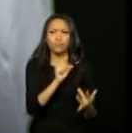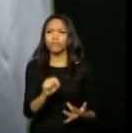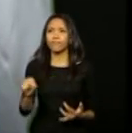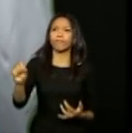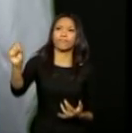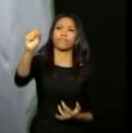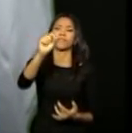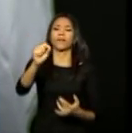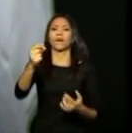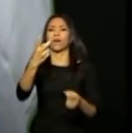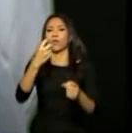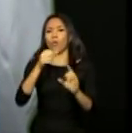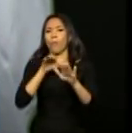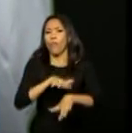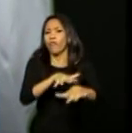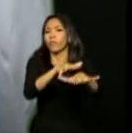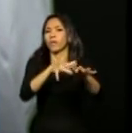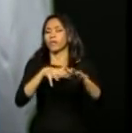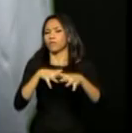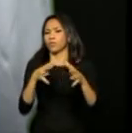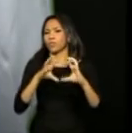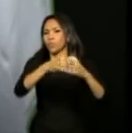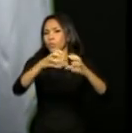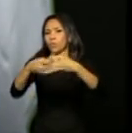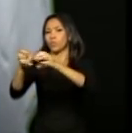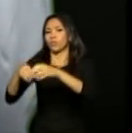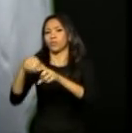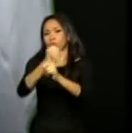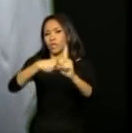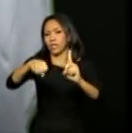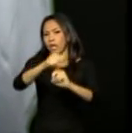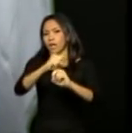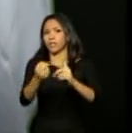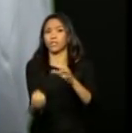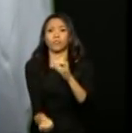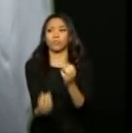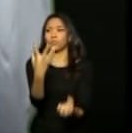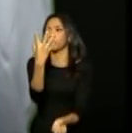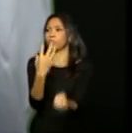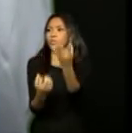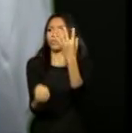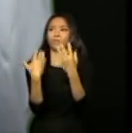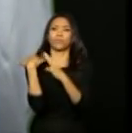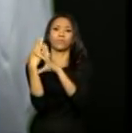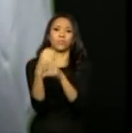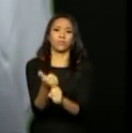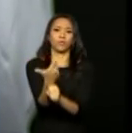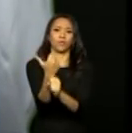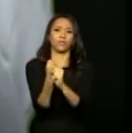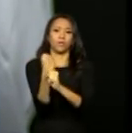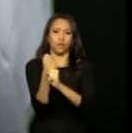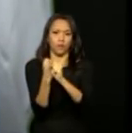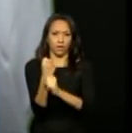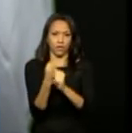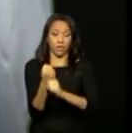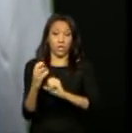sociais, os movimentos de novo tipo que emergiram no país durante os últimos 12 anos. Esses